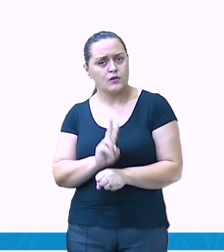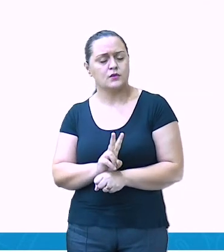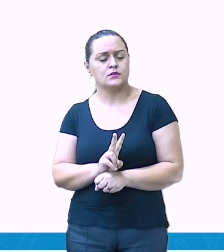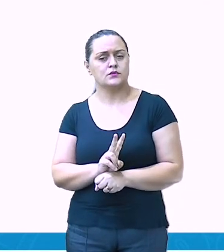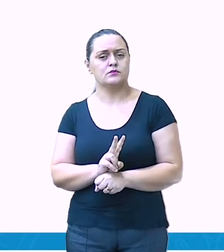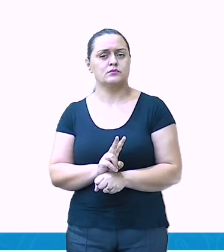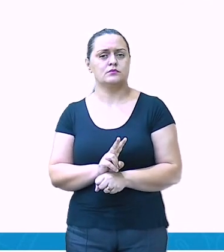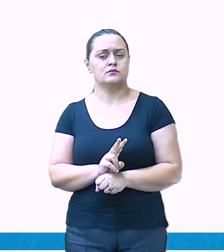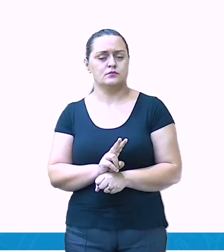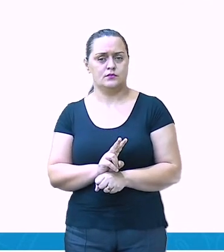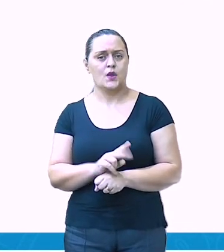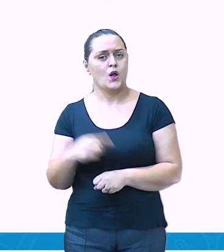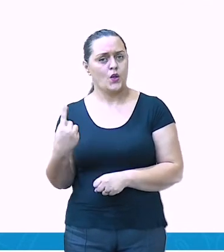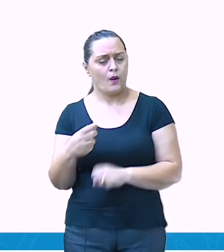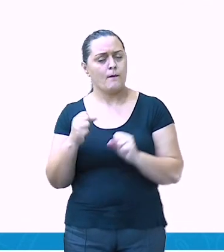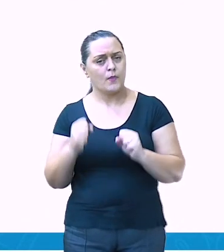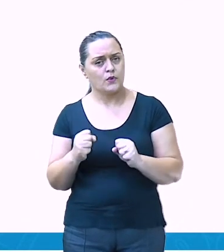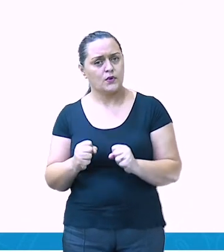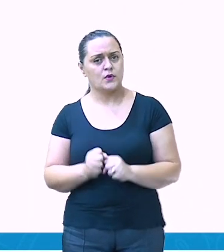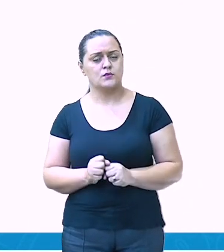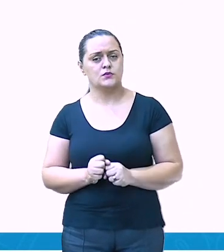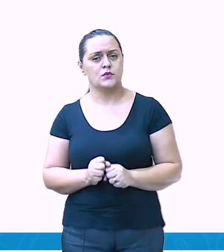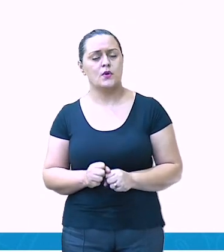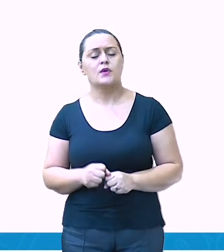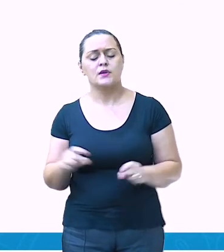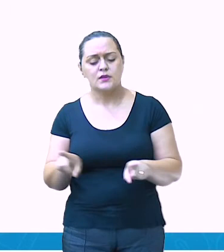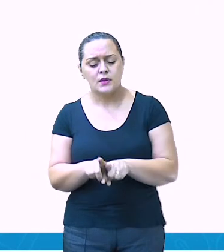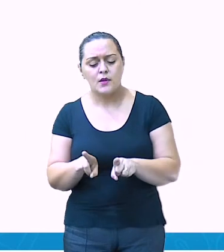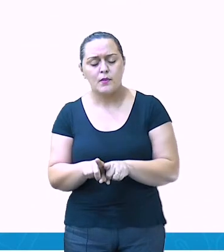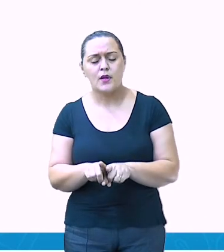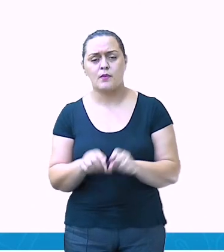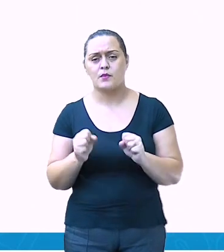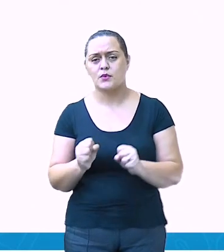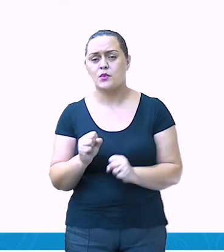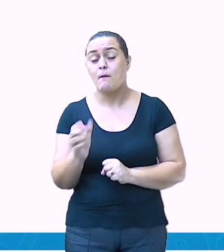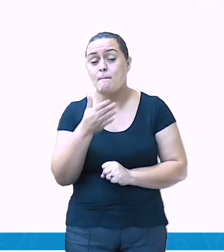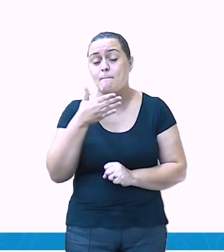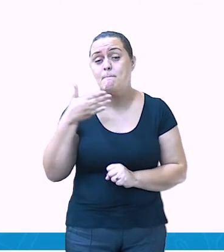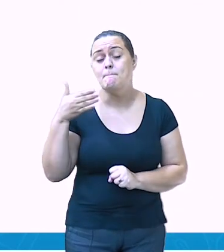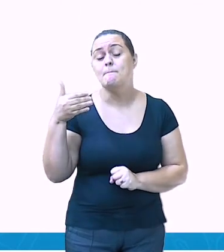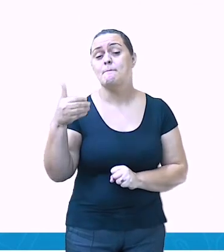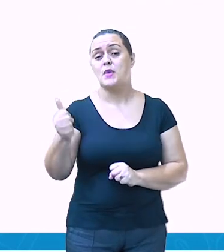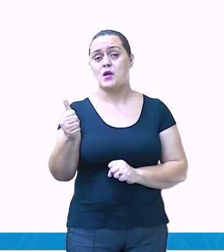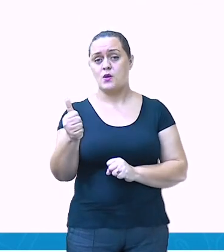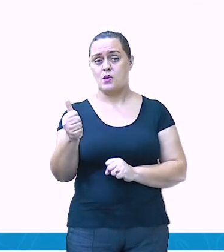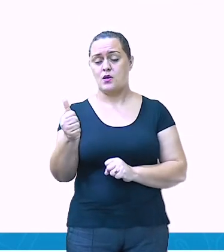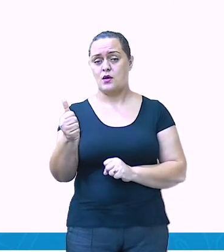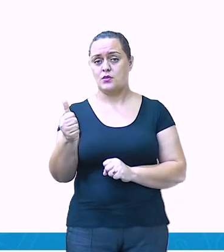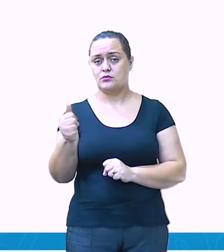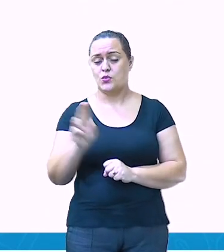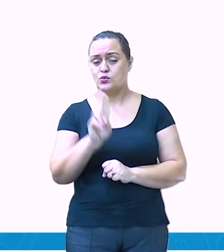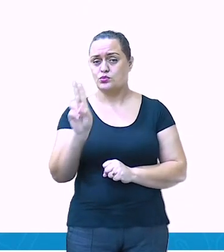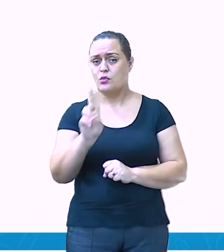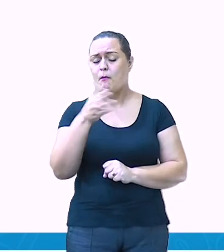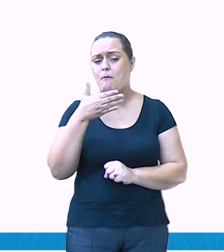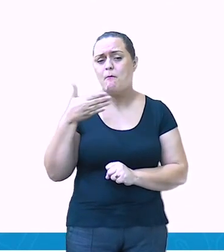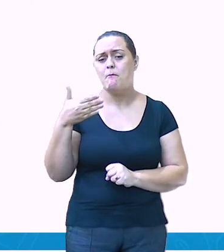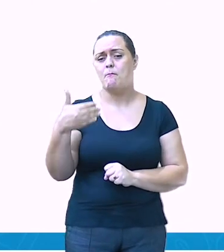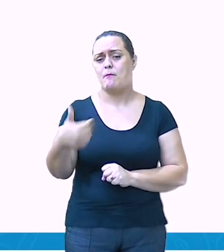a vulnerabilidade? Sim, podemos. Como fazer isso?